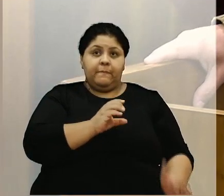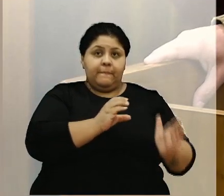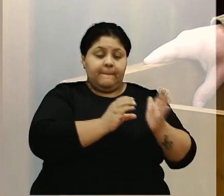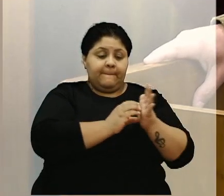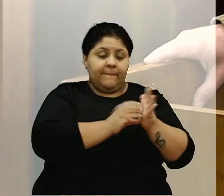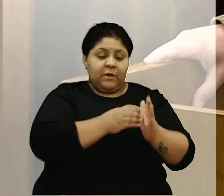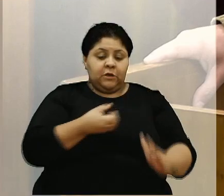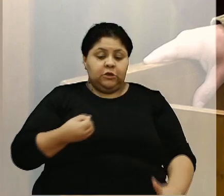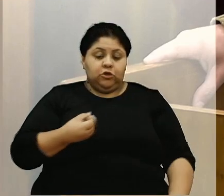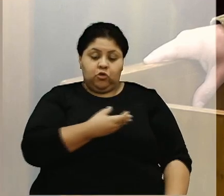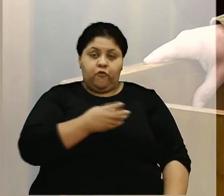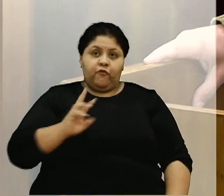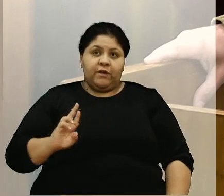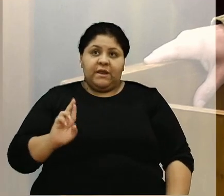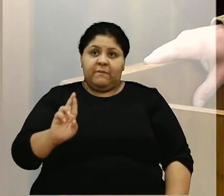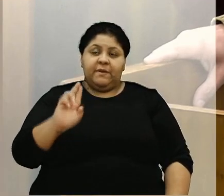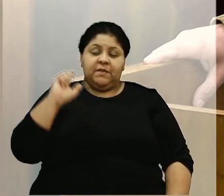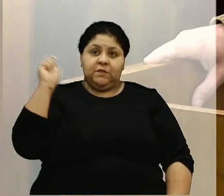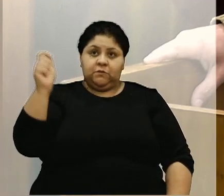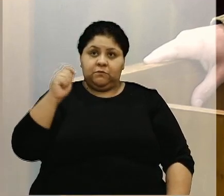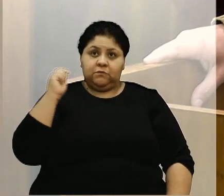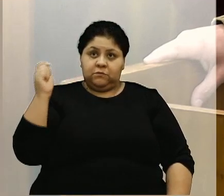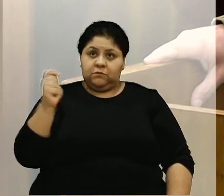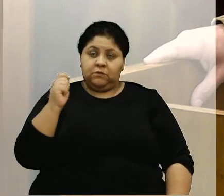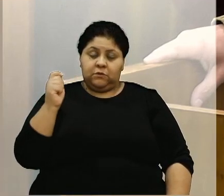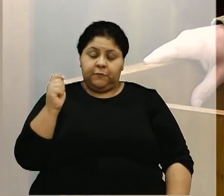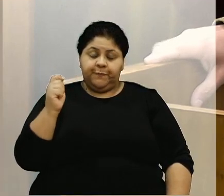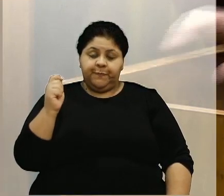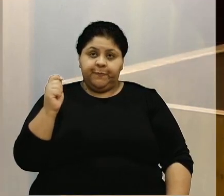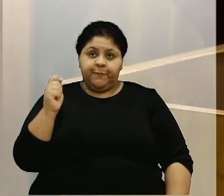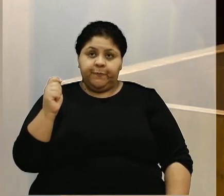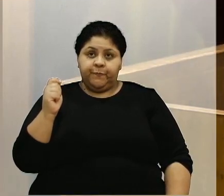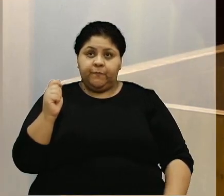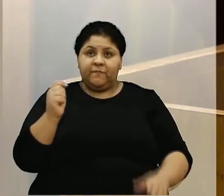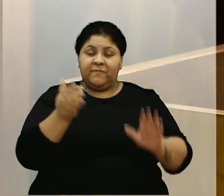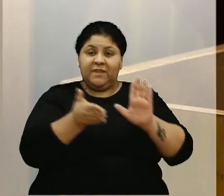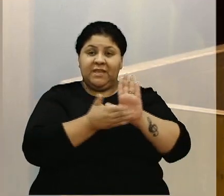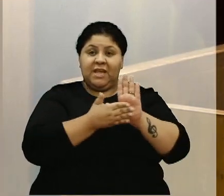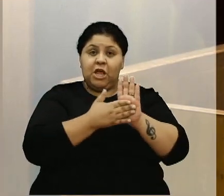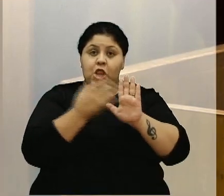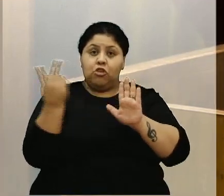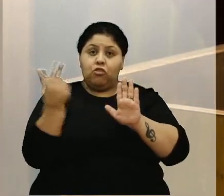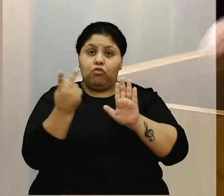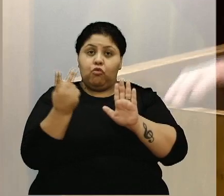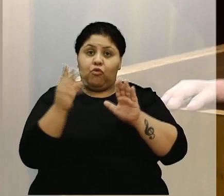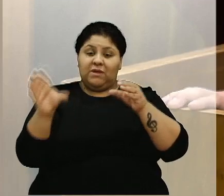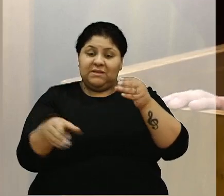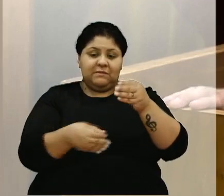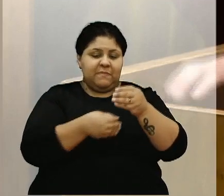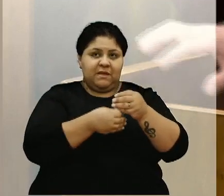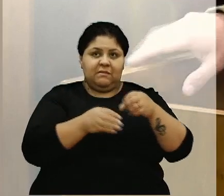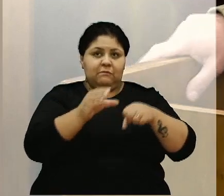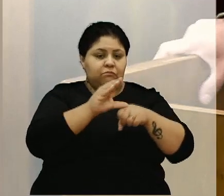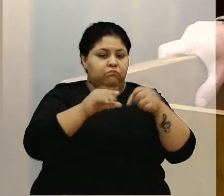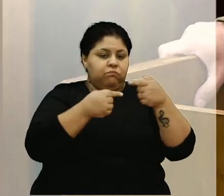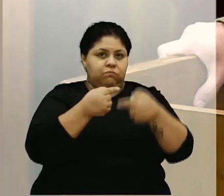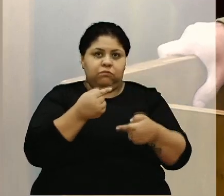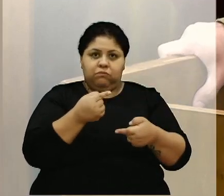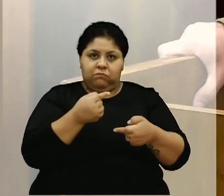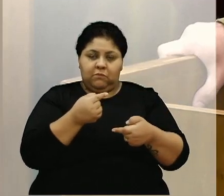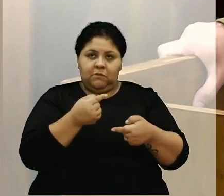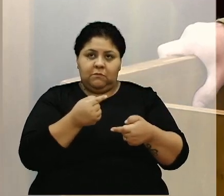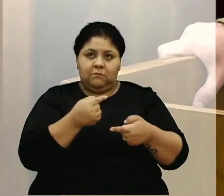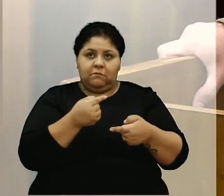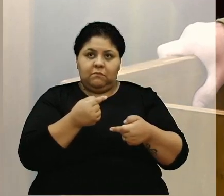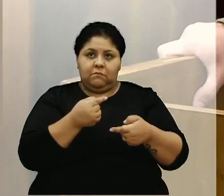Rio Grande do Sul, no qual vou propor 2 emendas inconstitucional. É